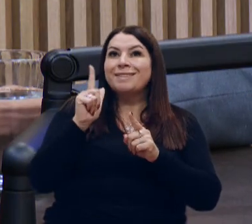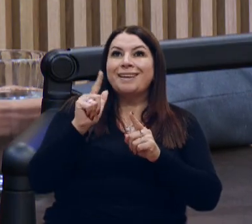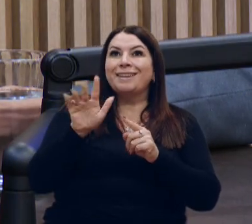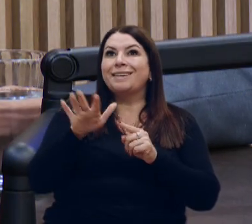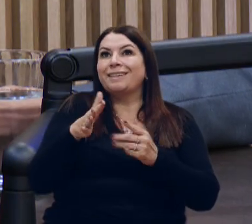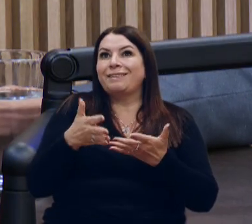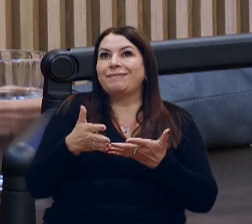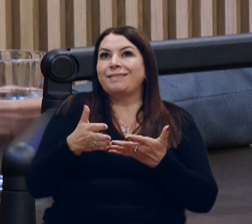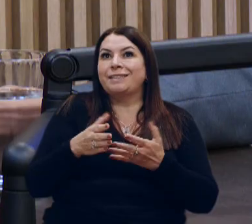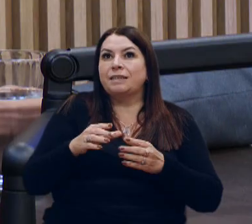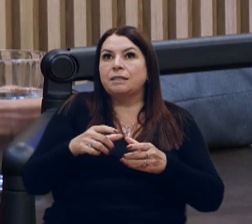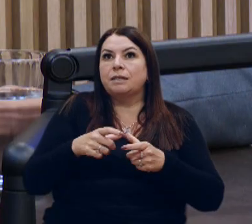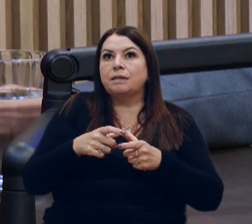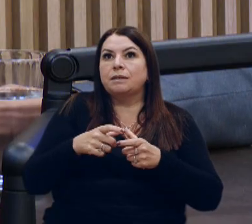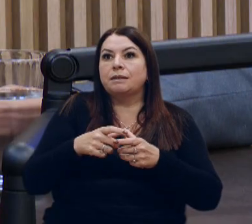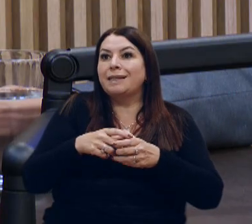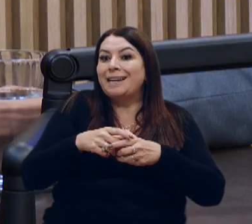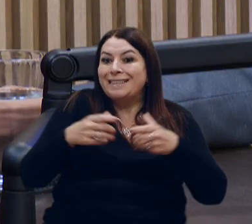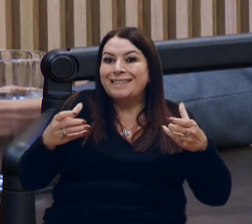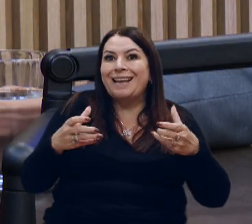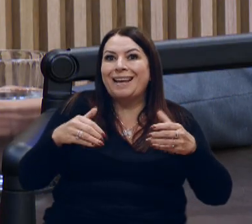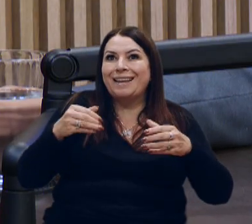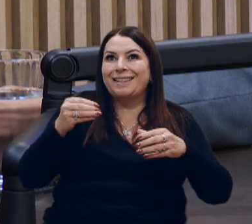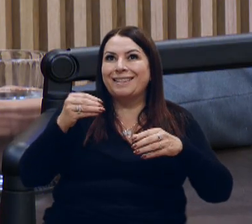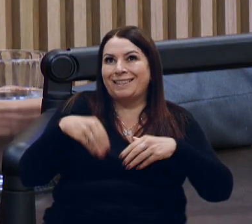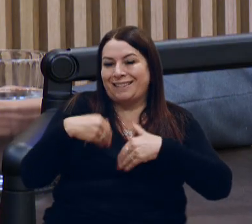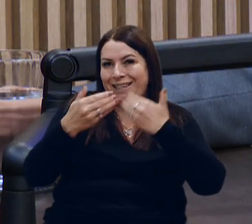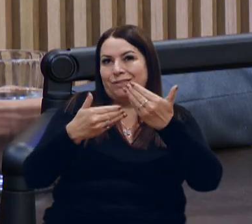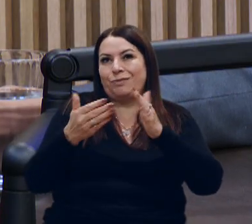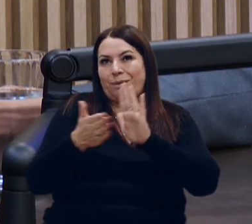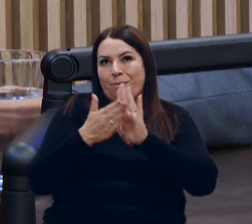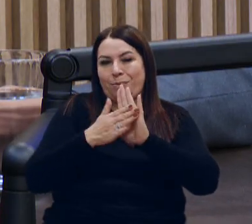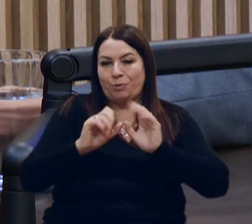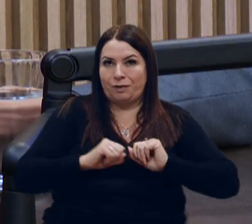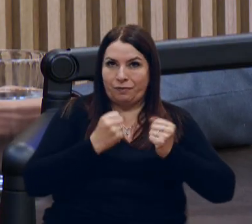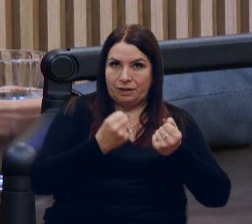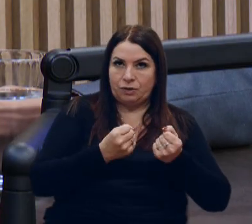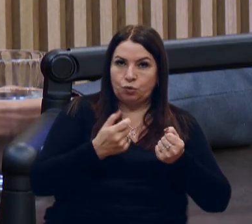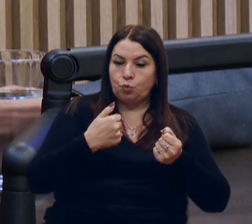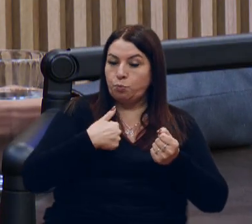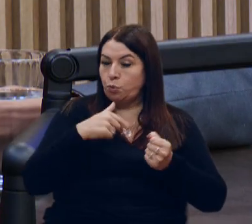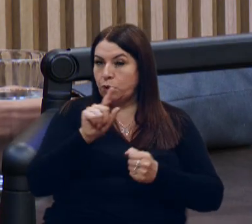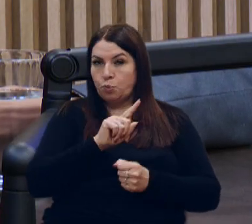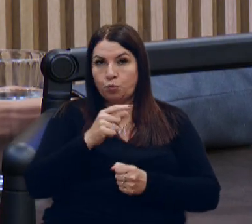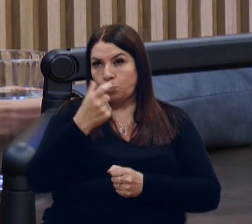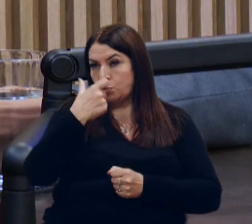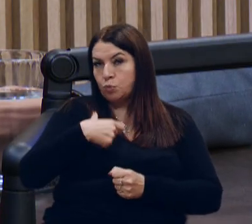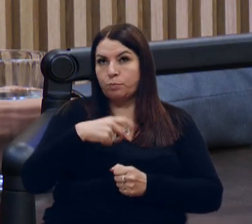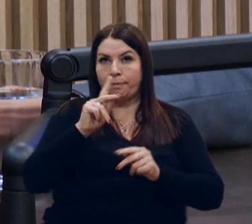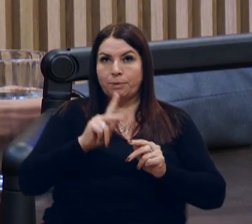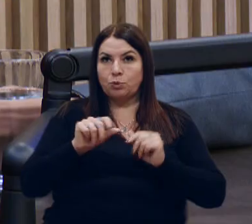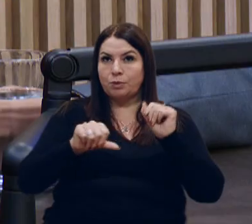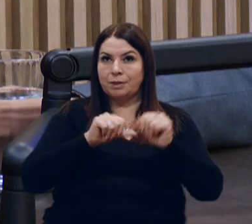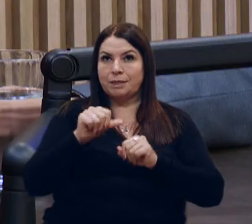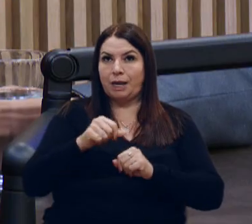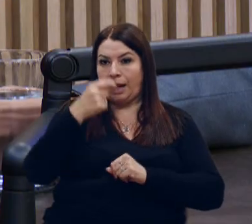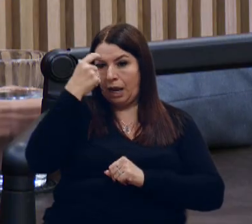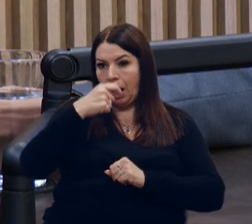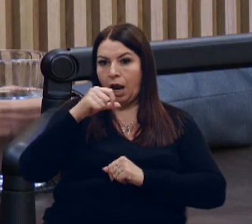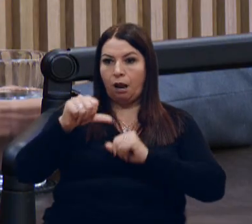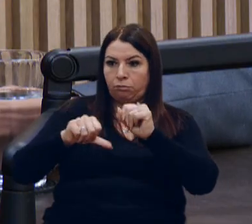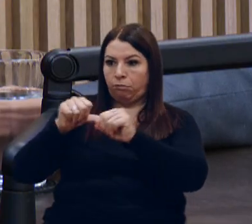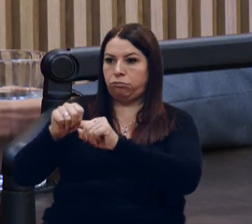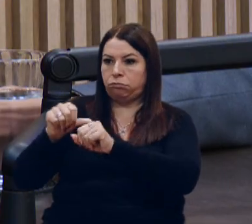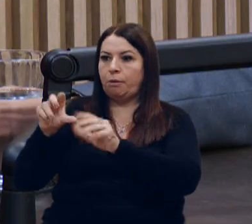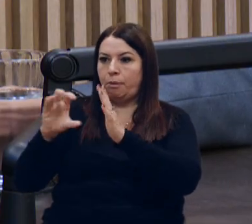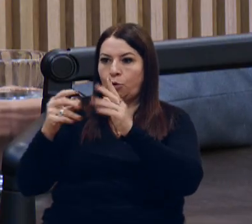vezes crescer dentro das pautas que a gente defende. E como eu não sou uma pessoa que troca de caráter cada partido que